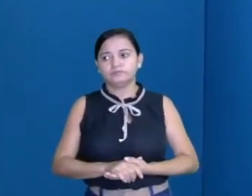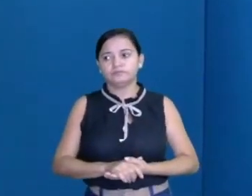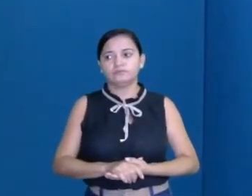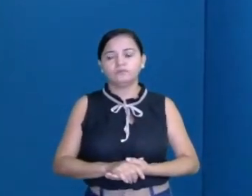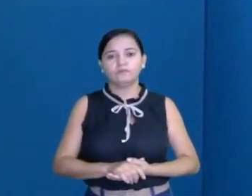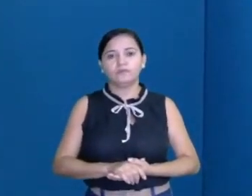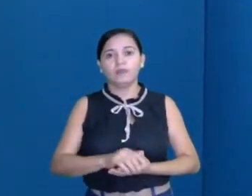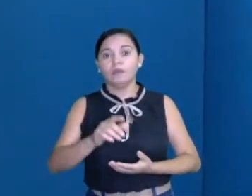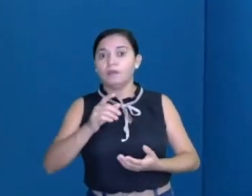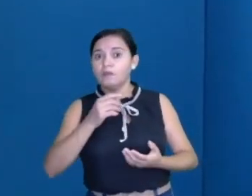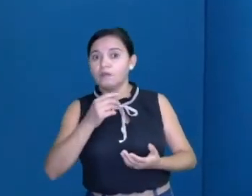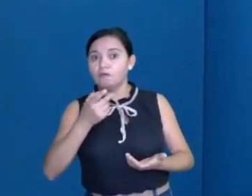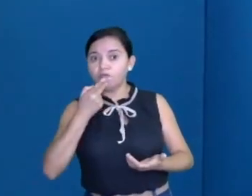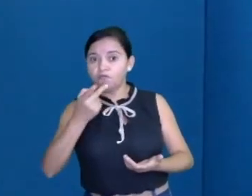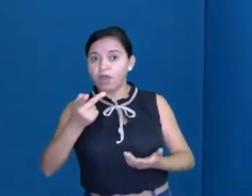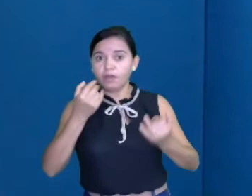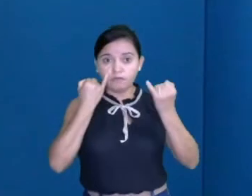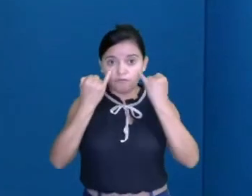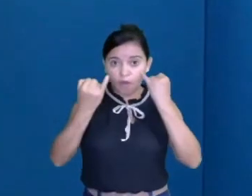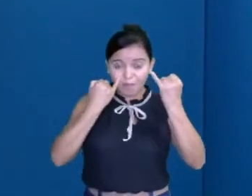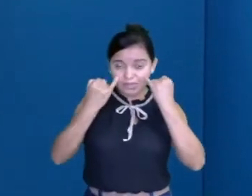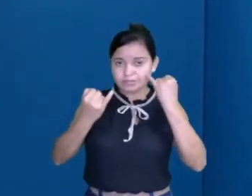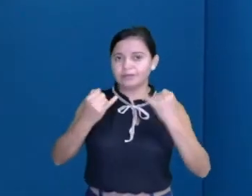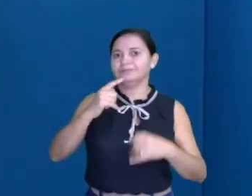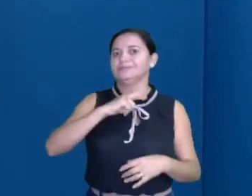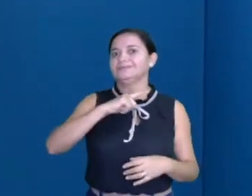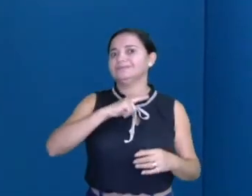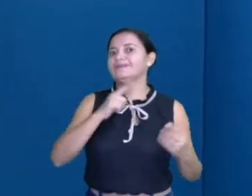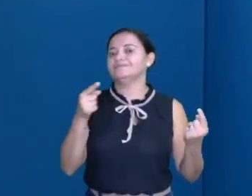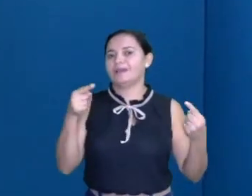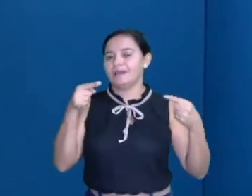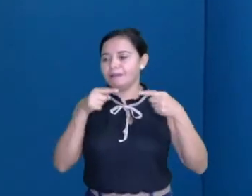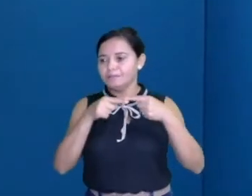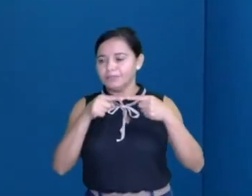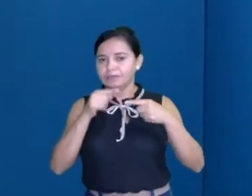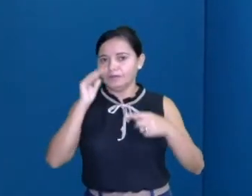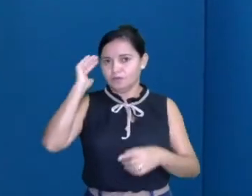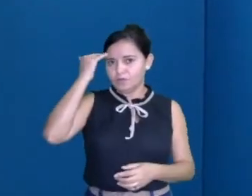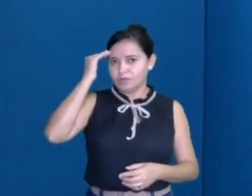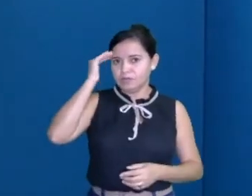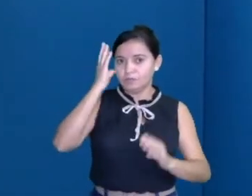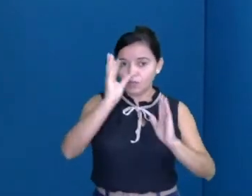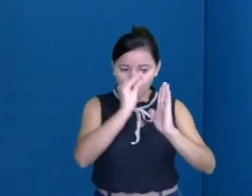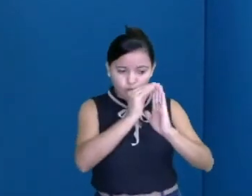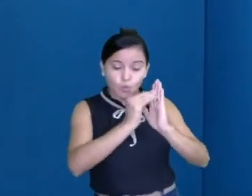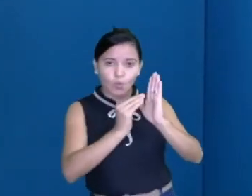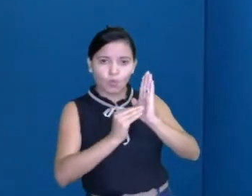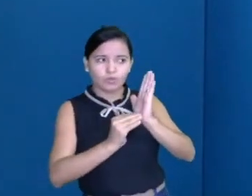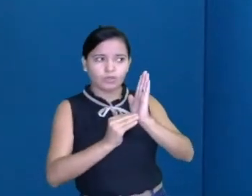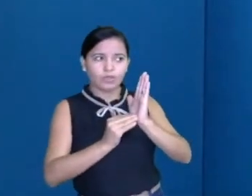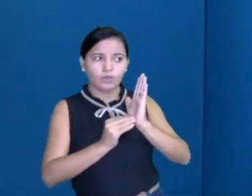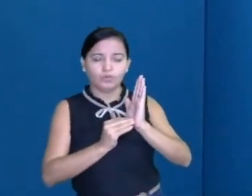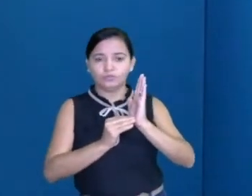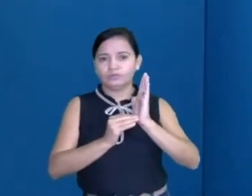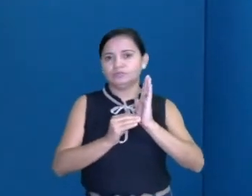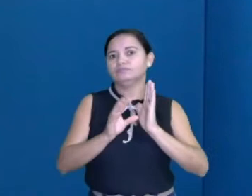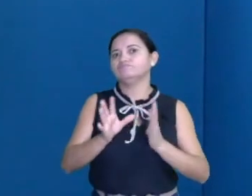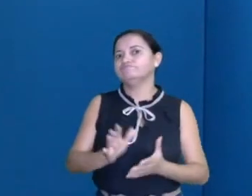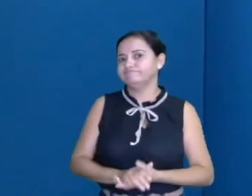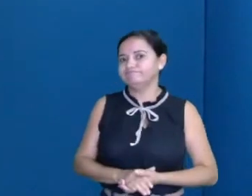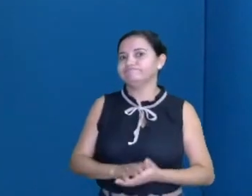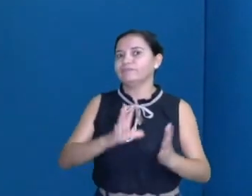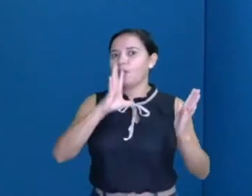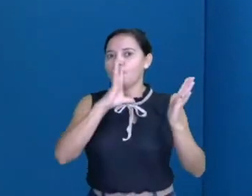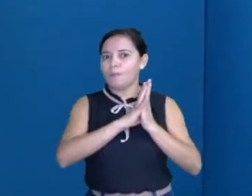não posso deixar de falar dessa informação que tem a ver com o entendimento do nosso conteúdo, o entendimento desse modelo atômico